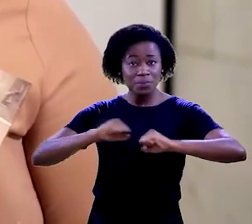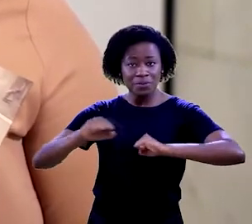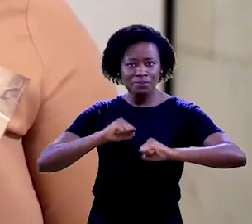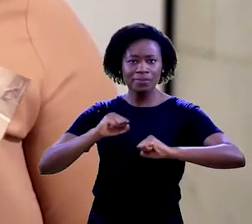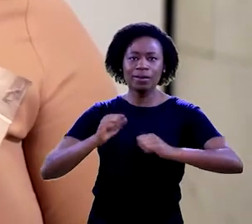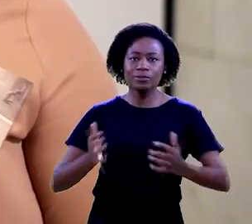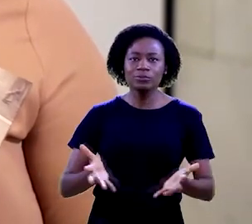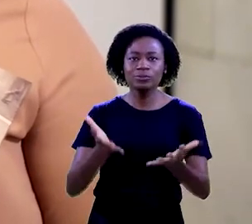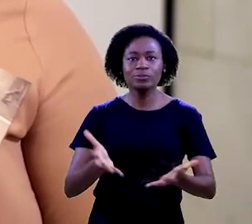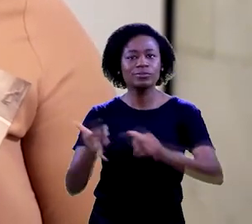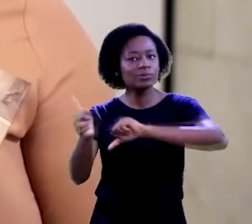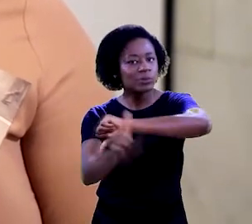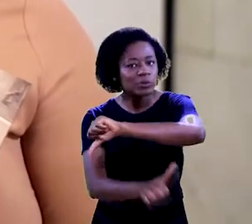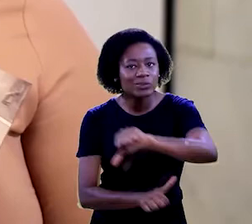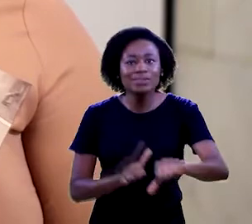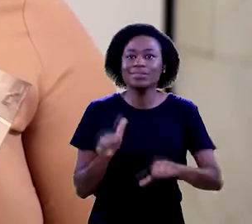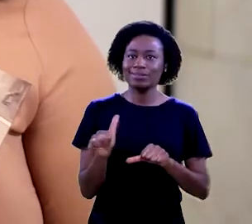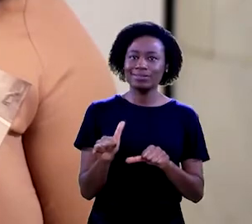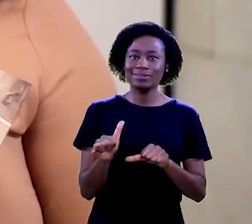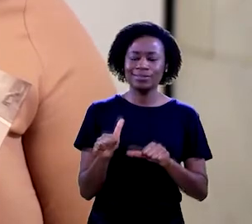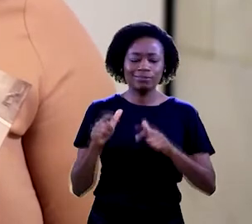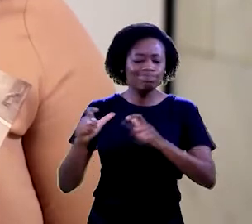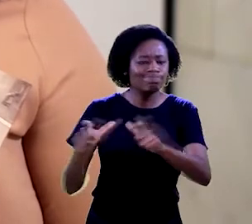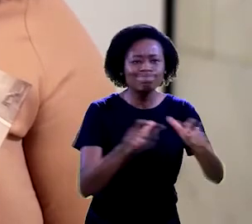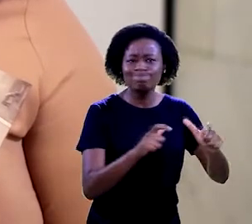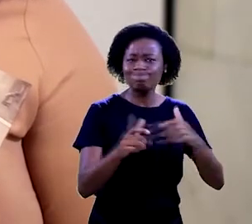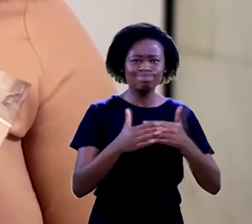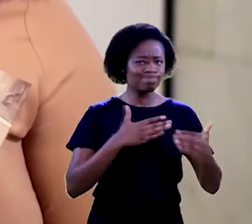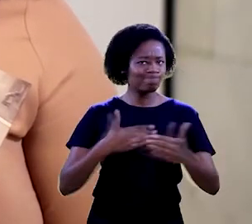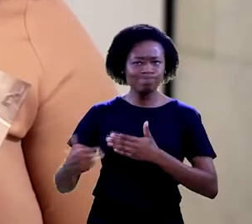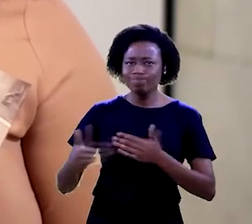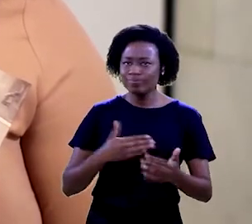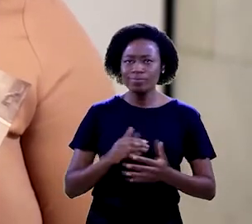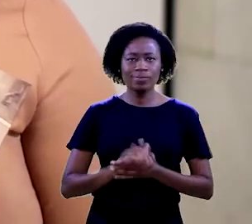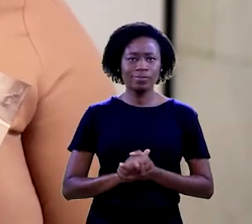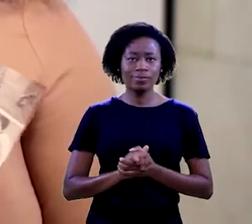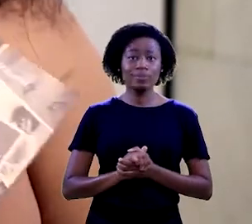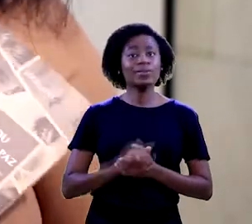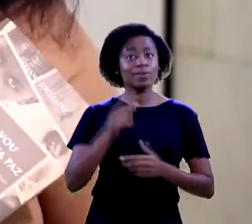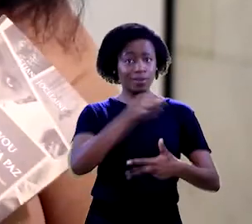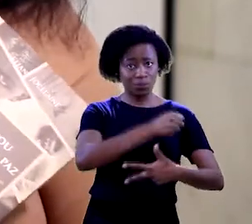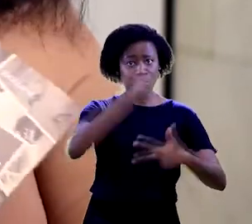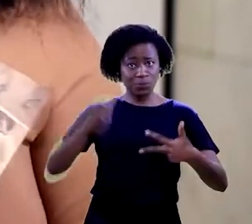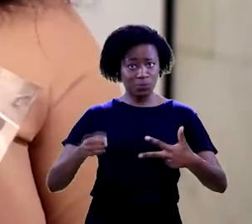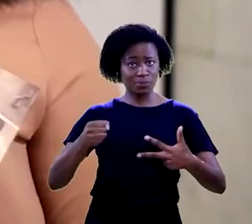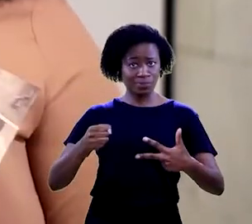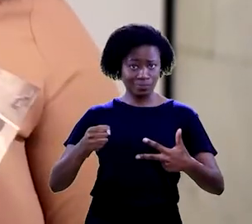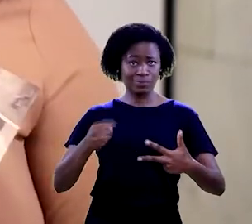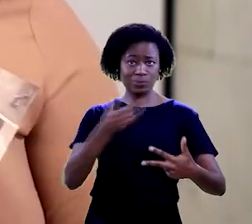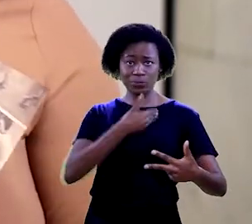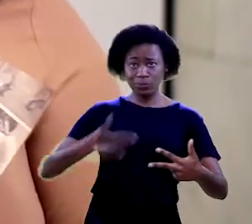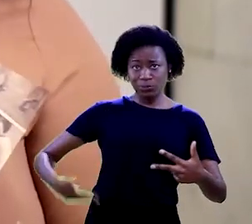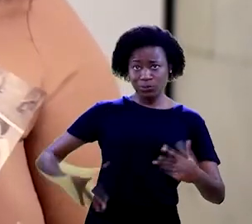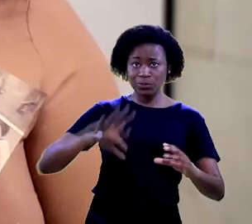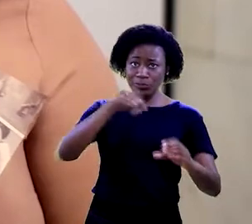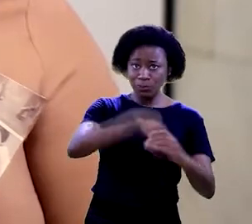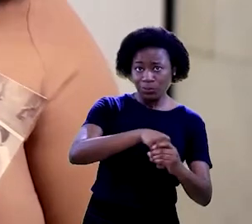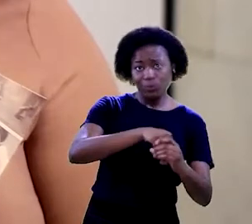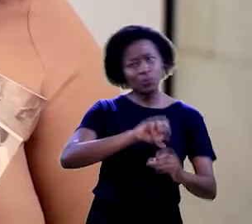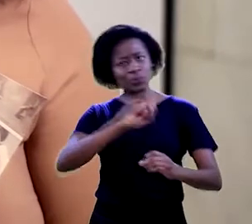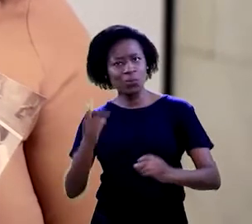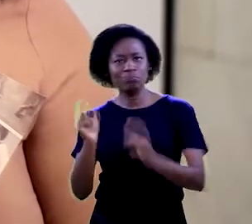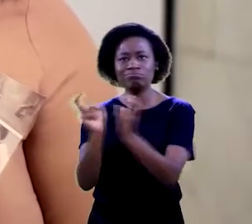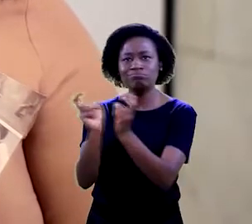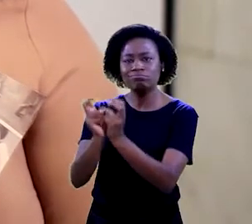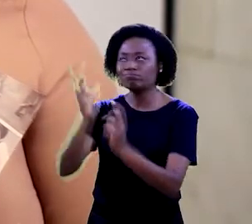movimentos de transformação. Em qualquer espaço que nós estejamos, seja dentro do poder público, seja num salão